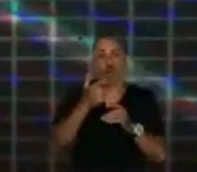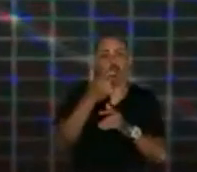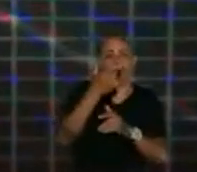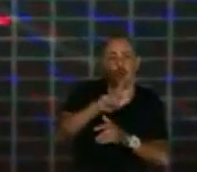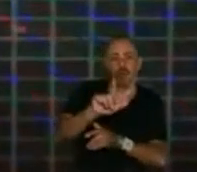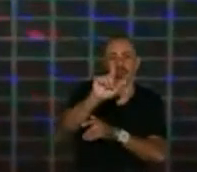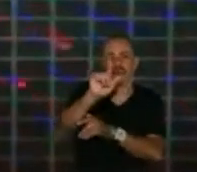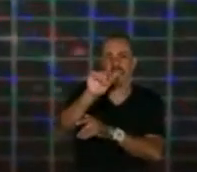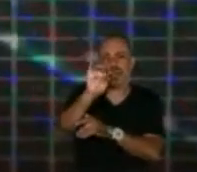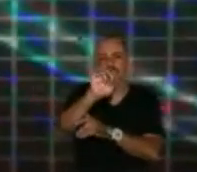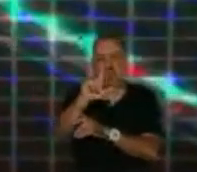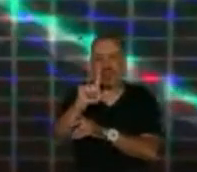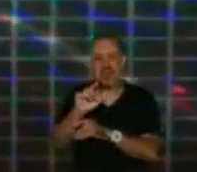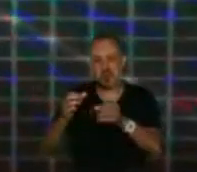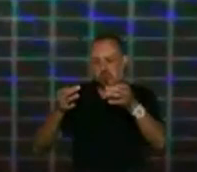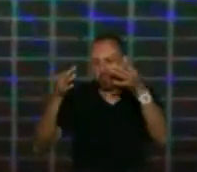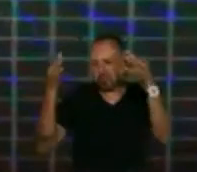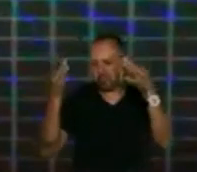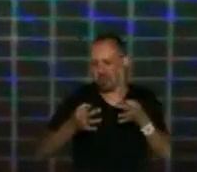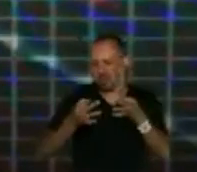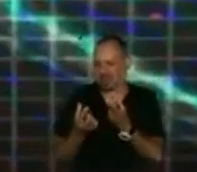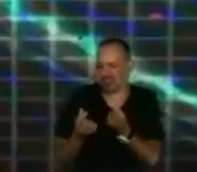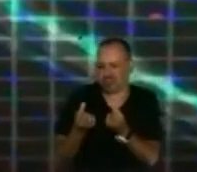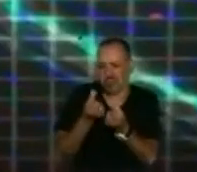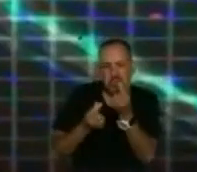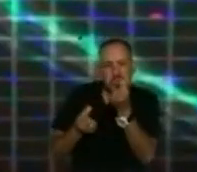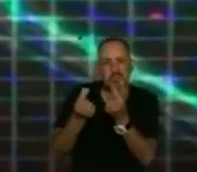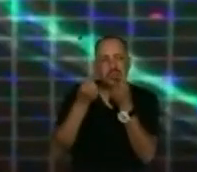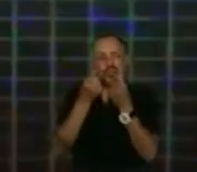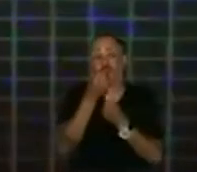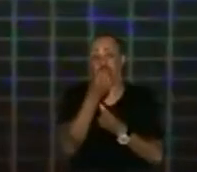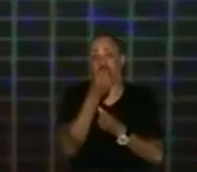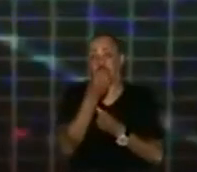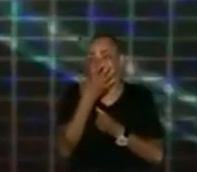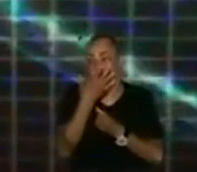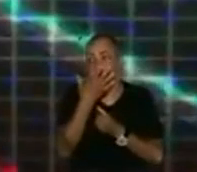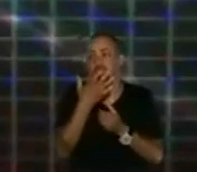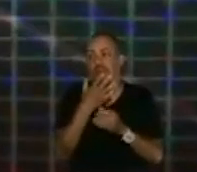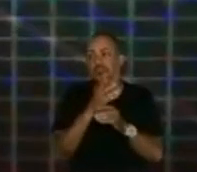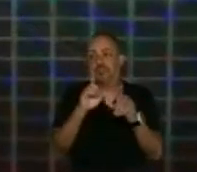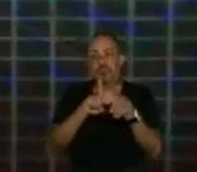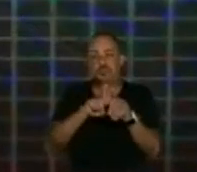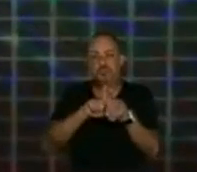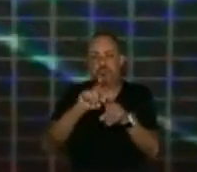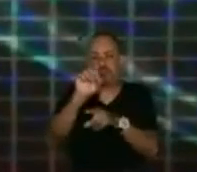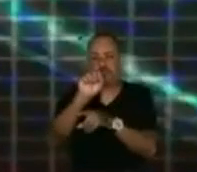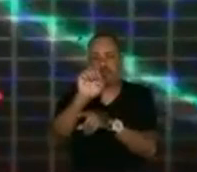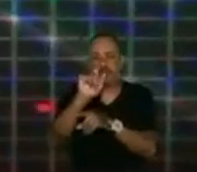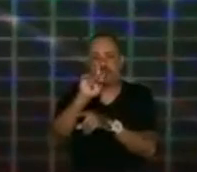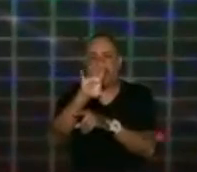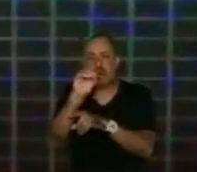maravilhoso também. Elizabeth, prospectante. Olha só, uma palavra muito boa para definir o que foi. O Sérgio,